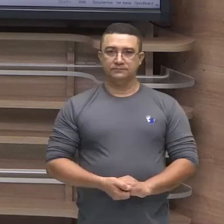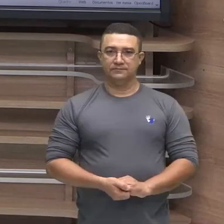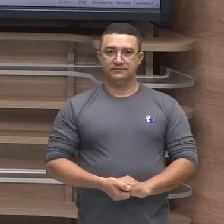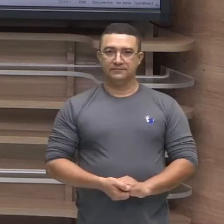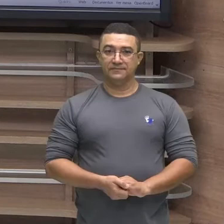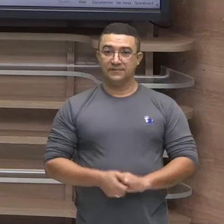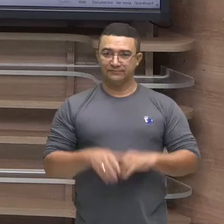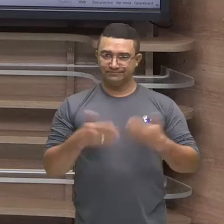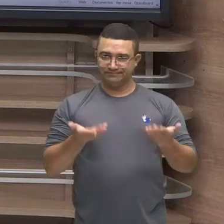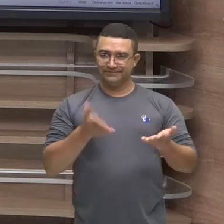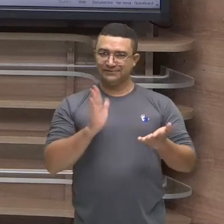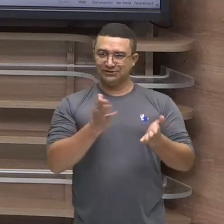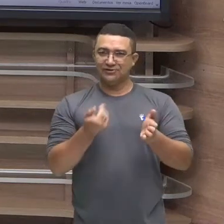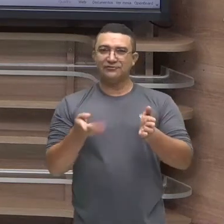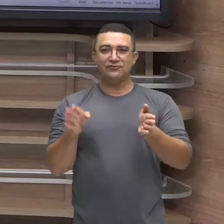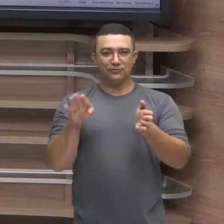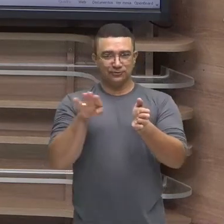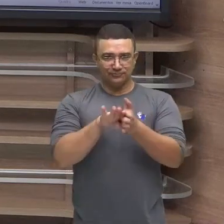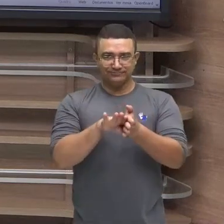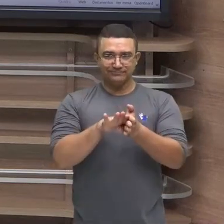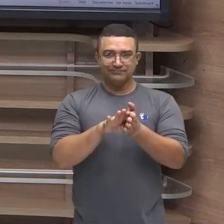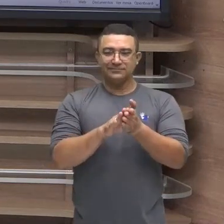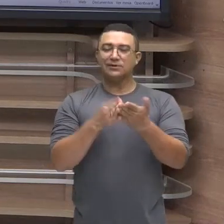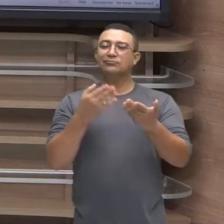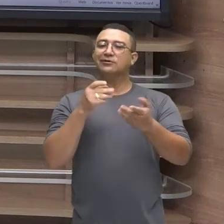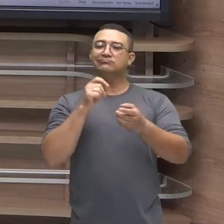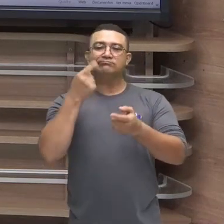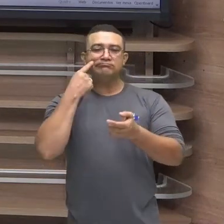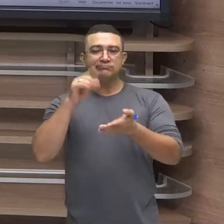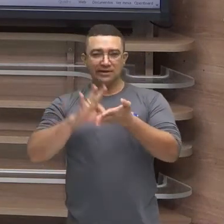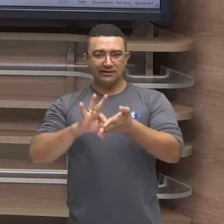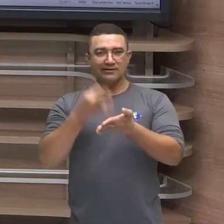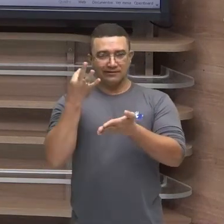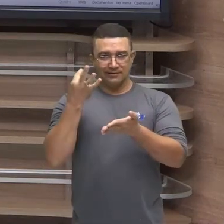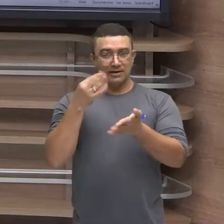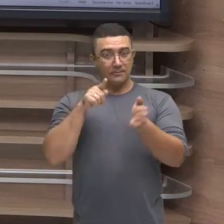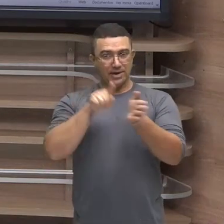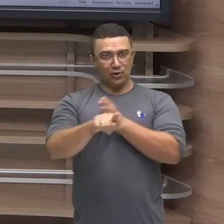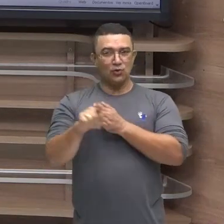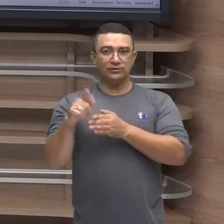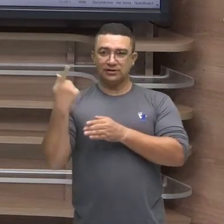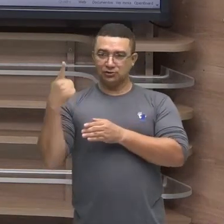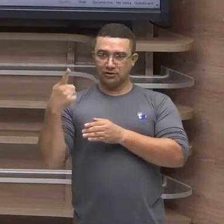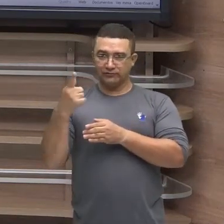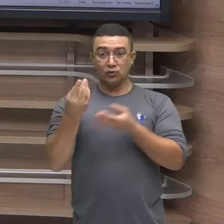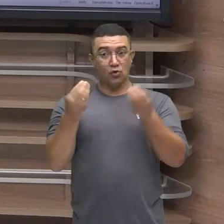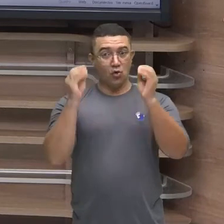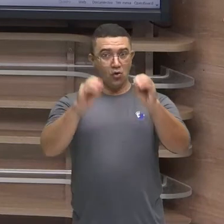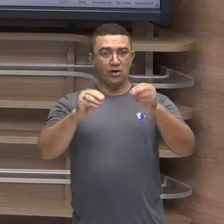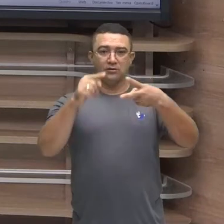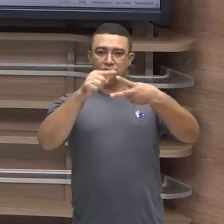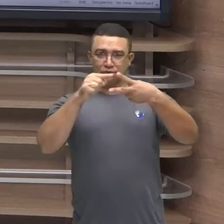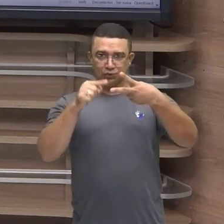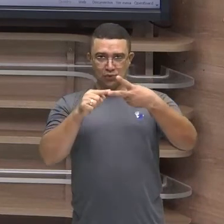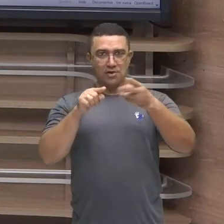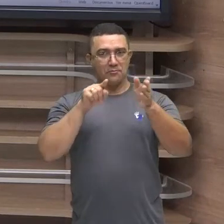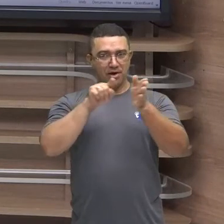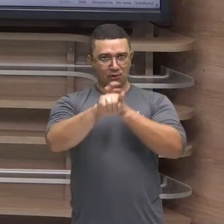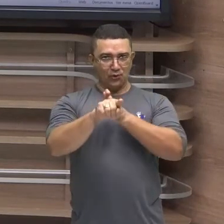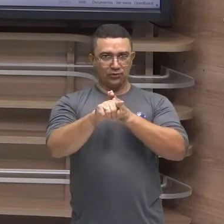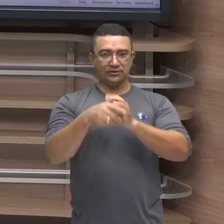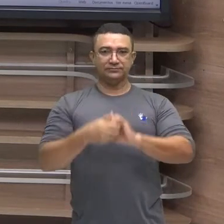Muito bem, estou de volta agora para a gente comentar aí as questões de geografia, né? Eu coloquei 2 questões para vocês